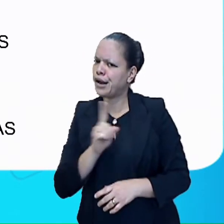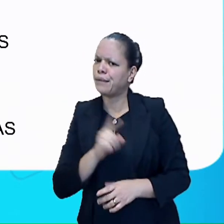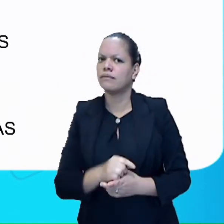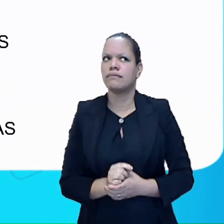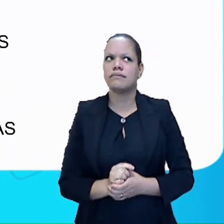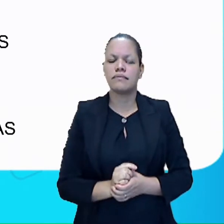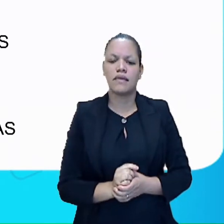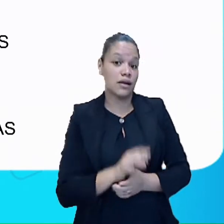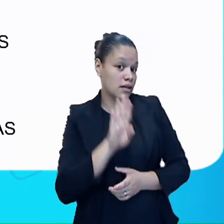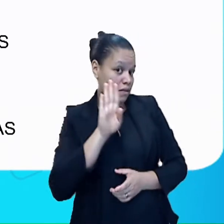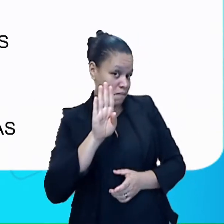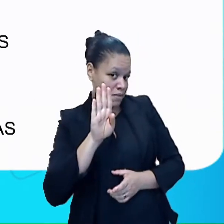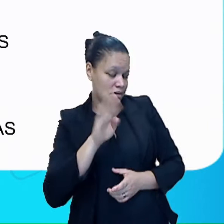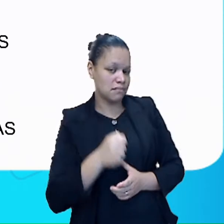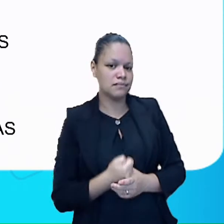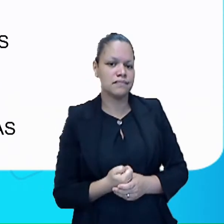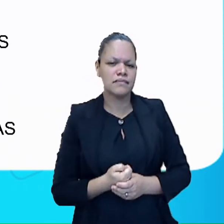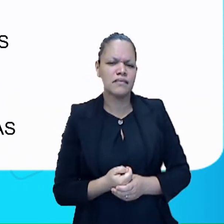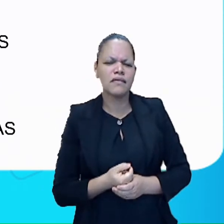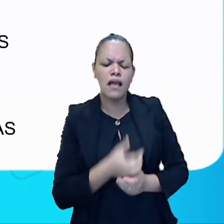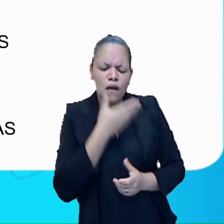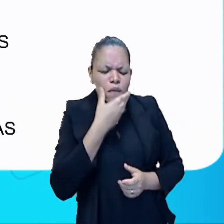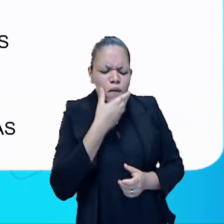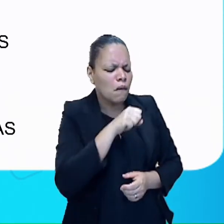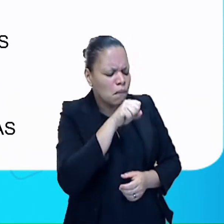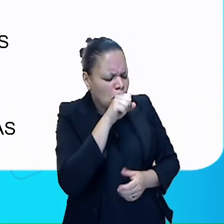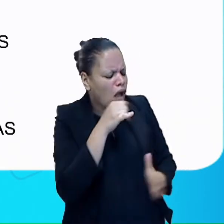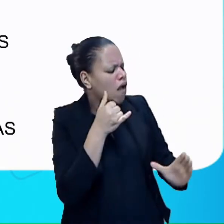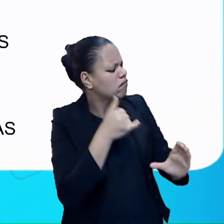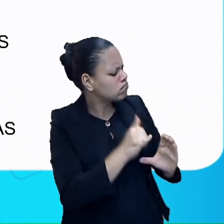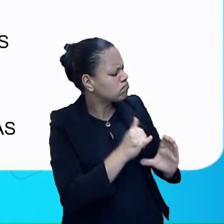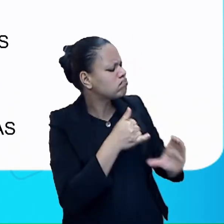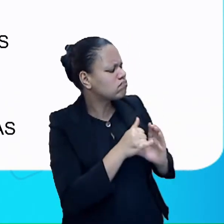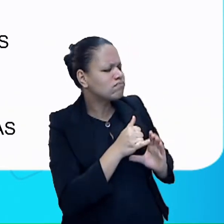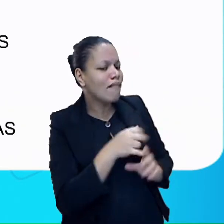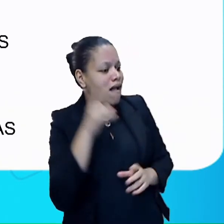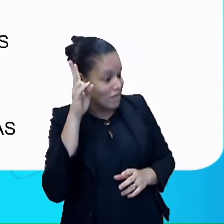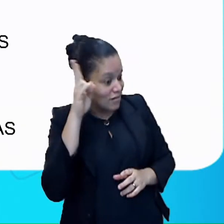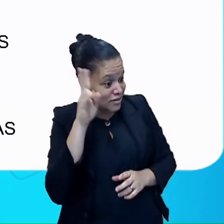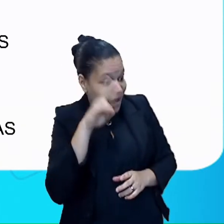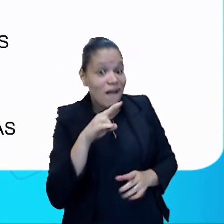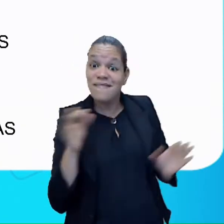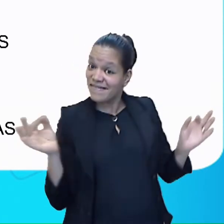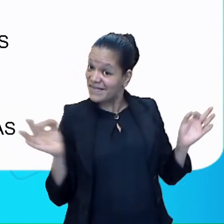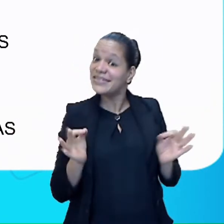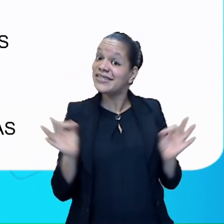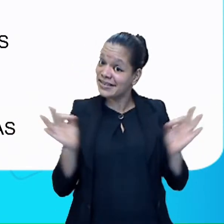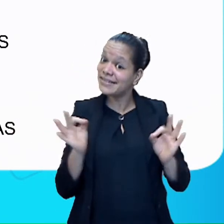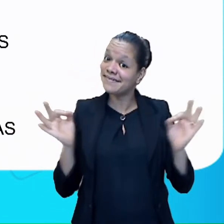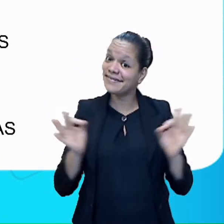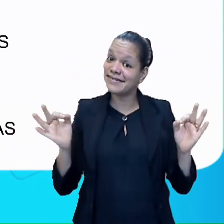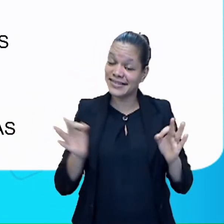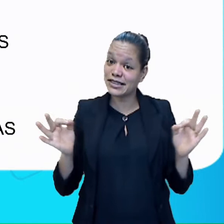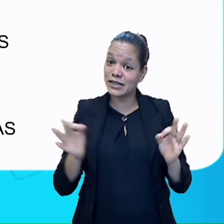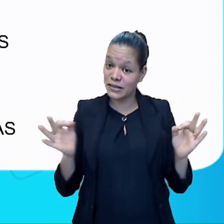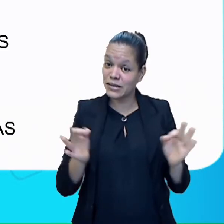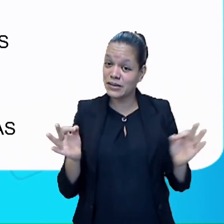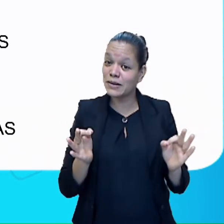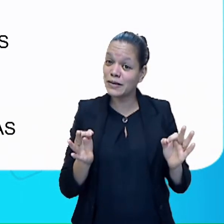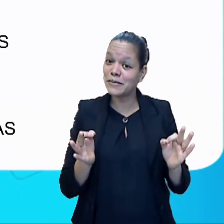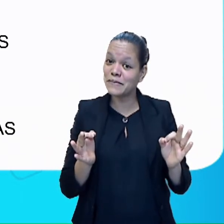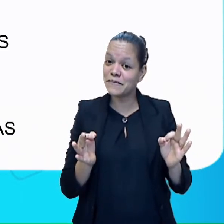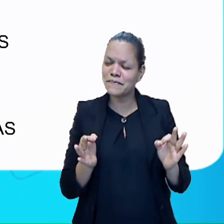Bento costumava contar a história para ele antes de dormir. Sim, aqui também está falando que o pai contava a